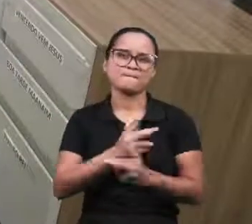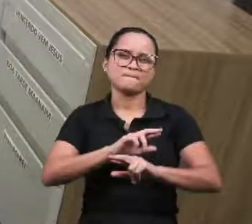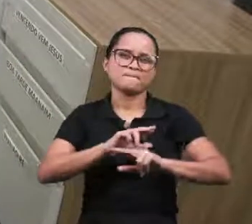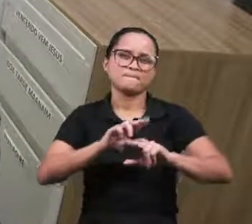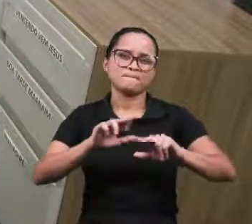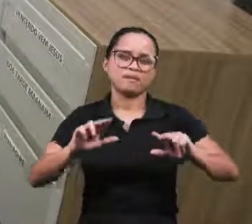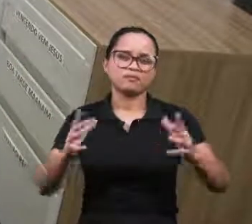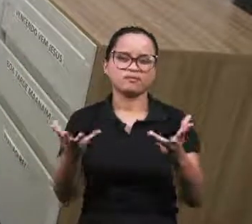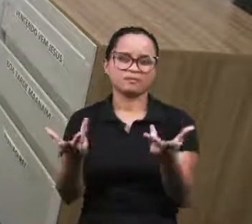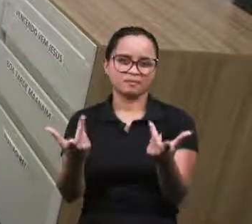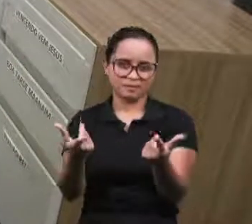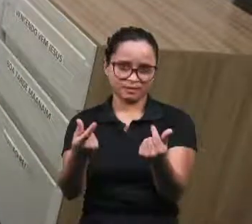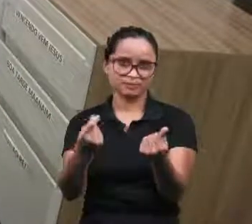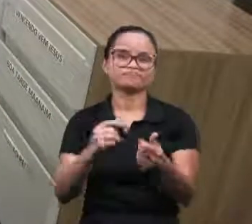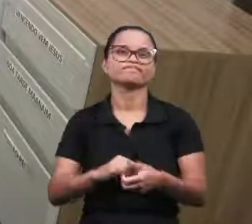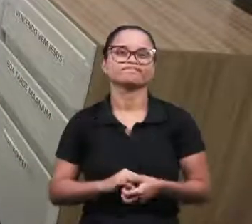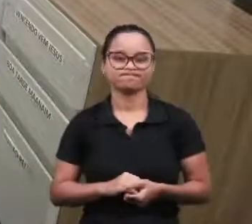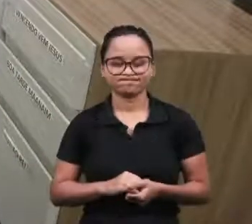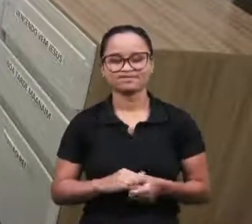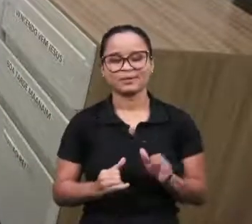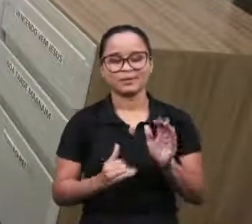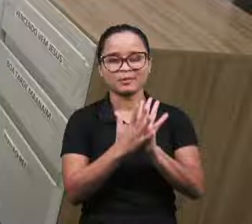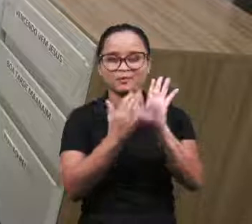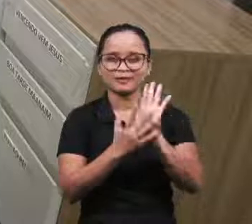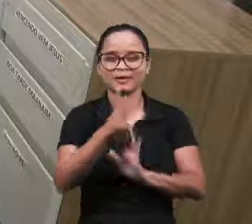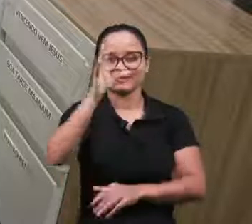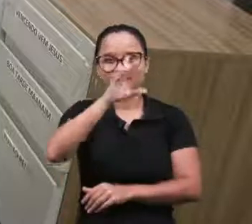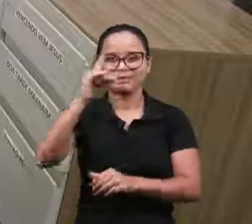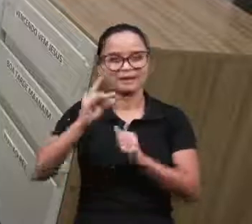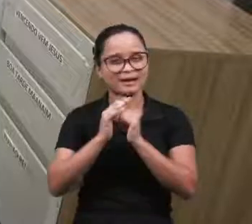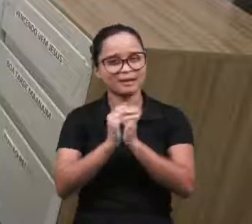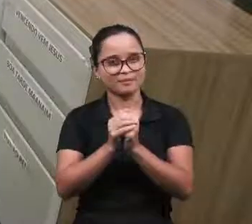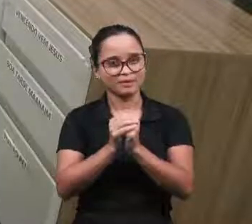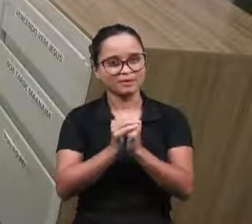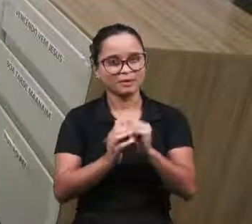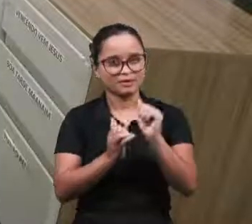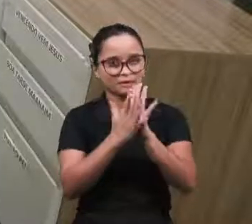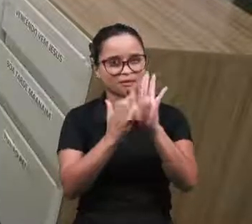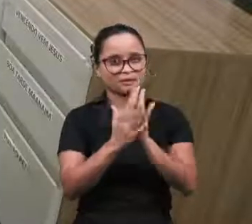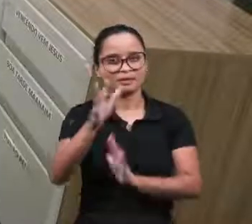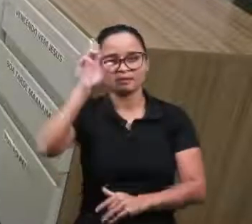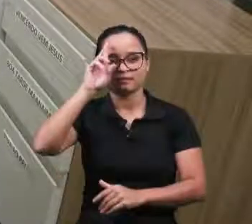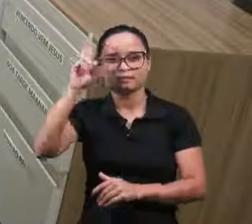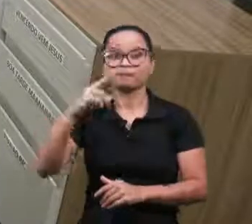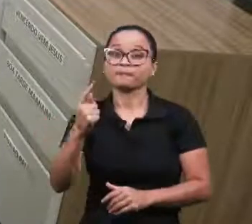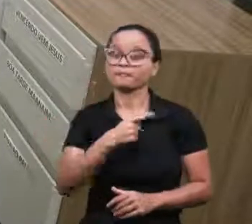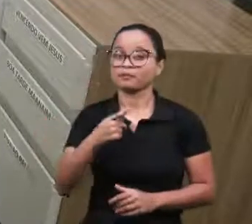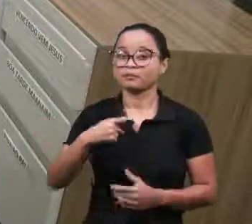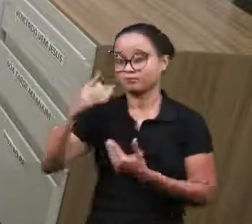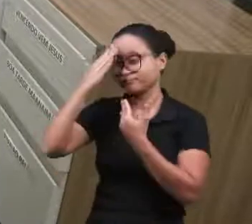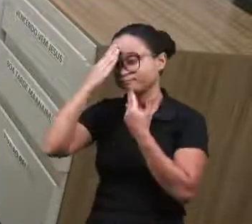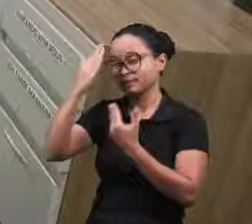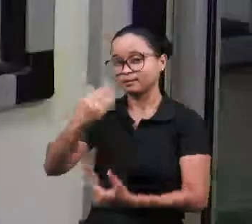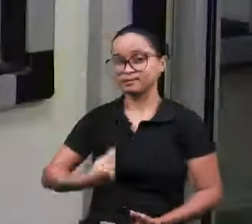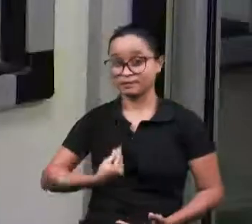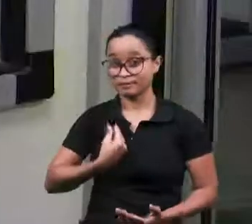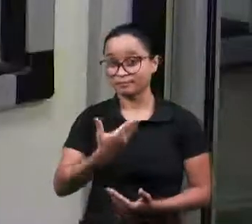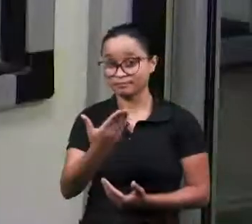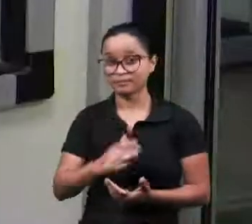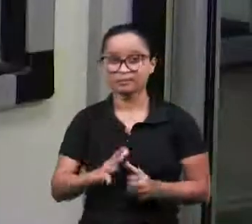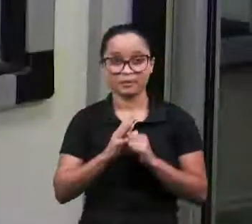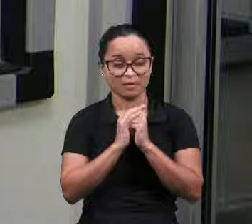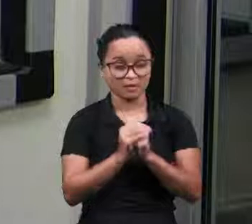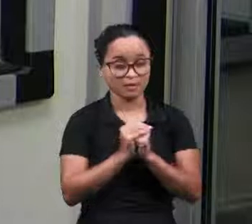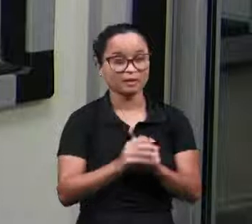culto. Louvado seja Deus. Amém. Louvado seja o nome do Senhor. Pastor, nós queremos agradecer a presença do Senhor. Amém. Eu